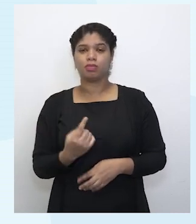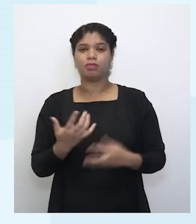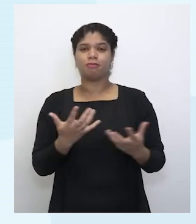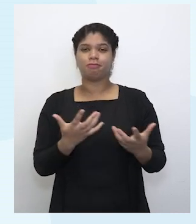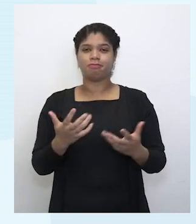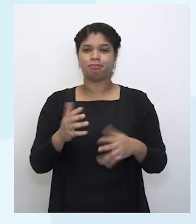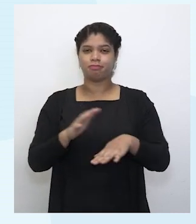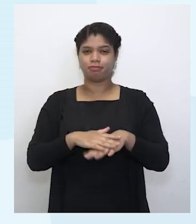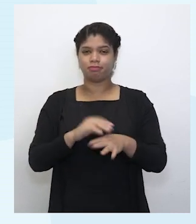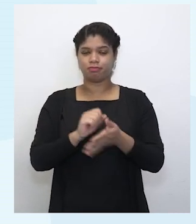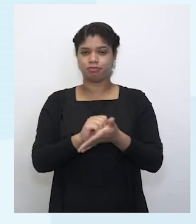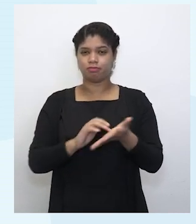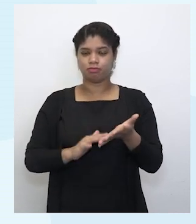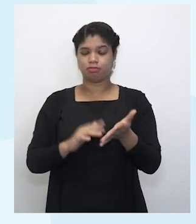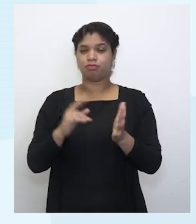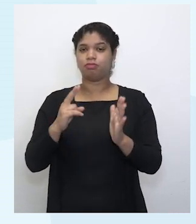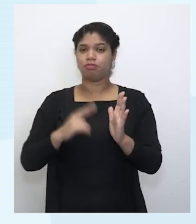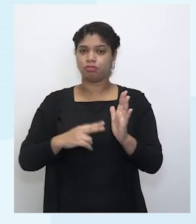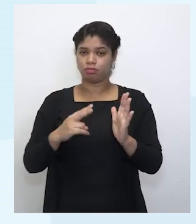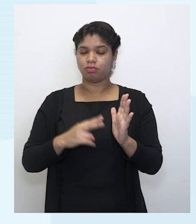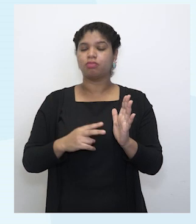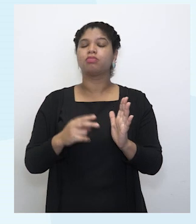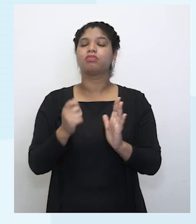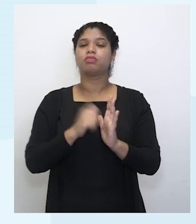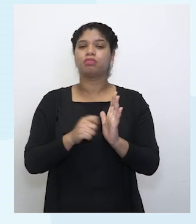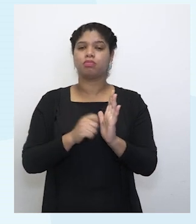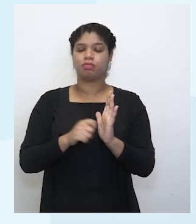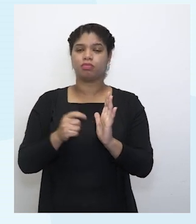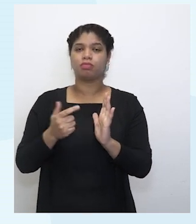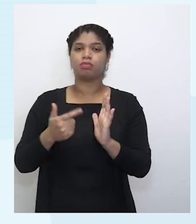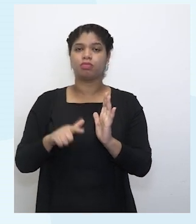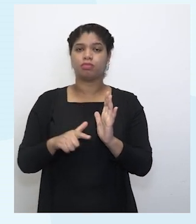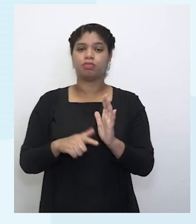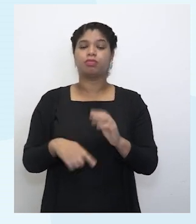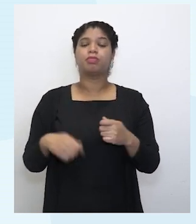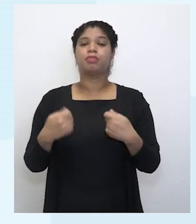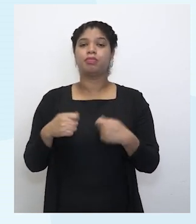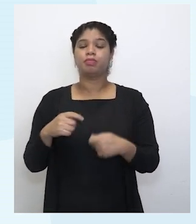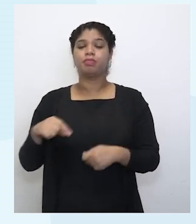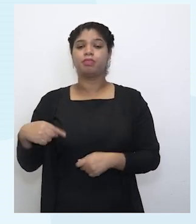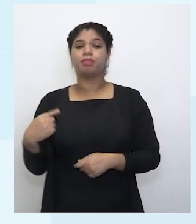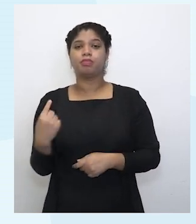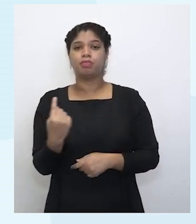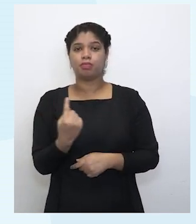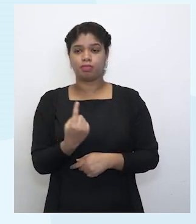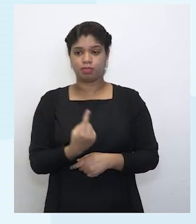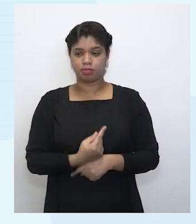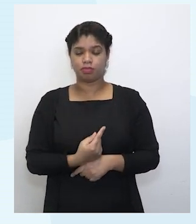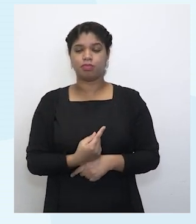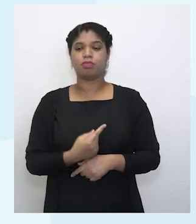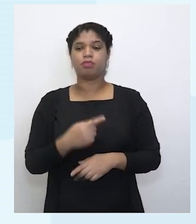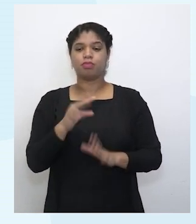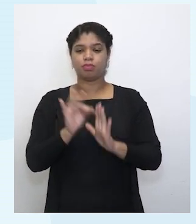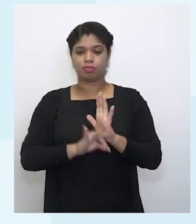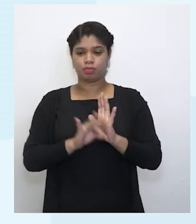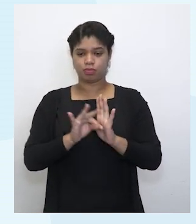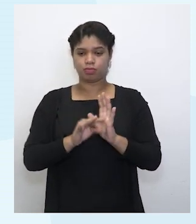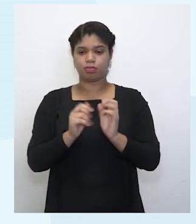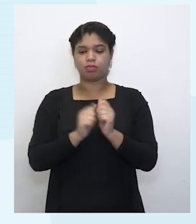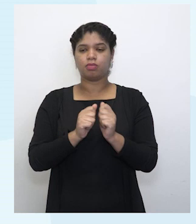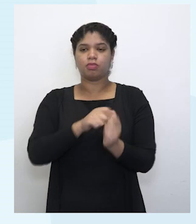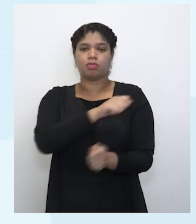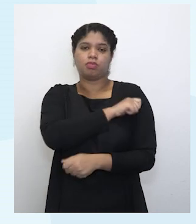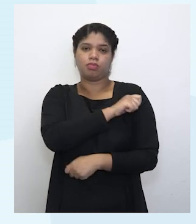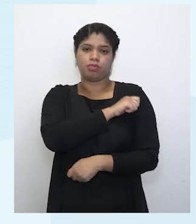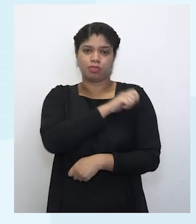uma atividade de leitura, né, de reescrita, é importante que a gente também trabalhe outros textos com o aluno, de forma